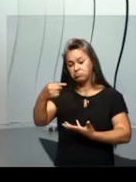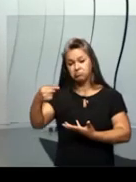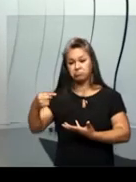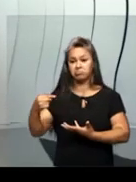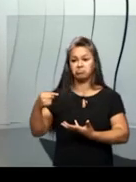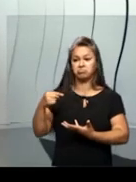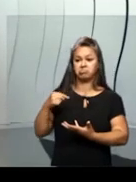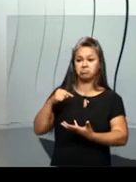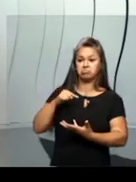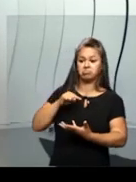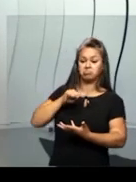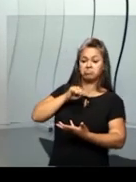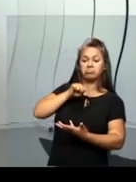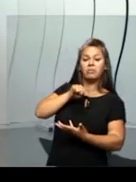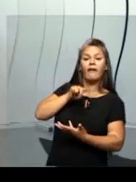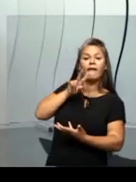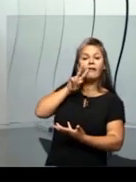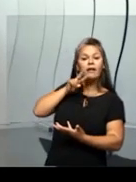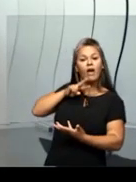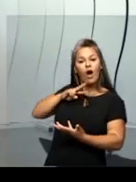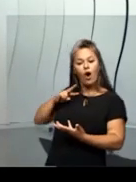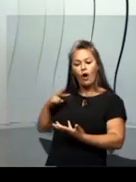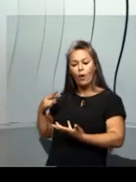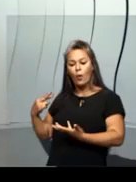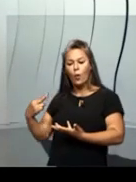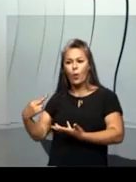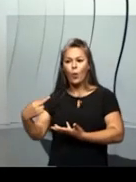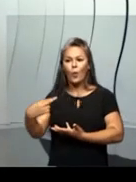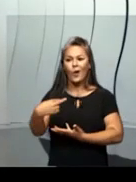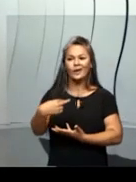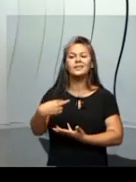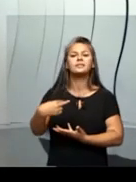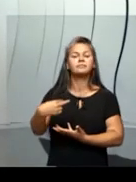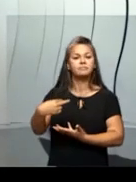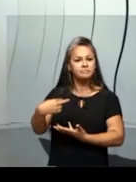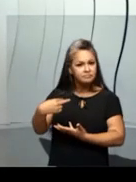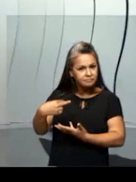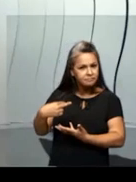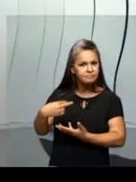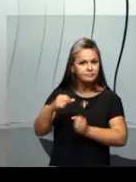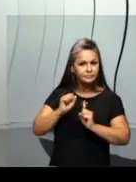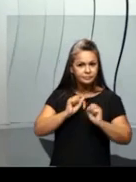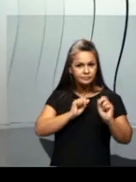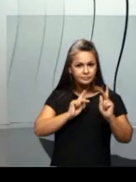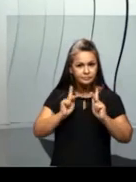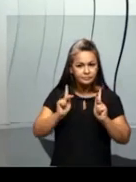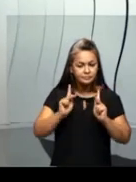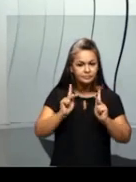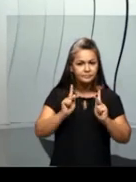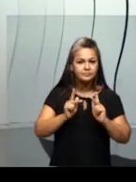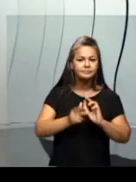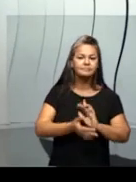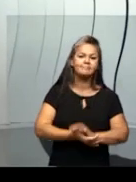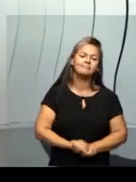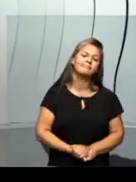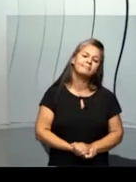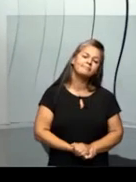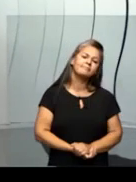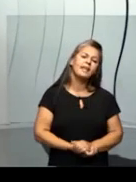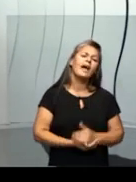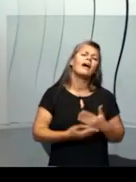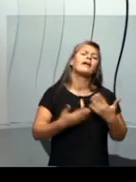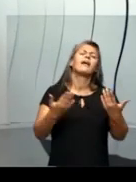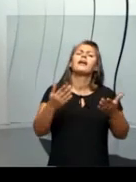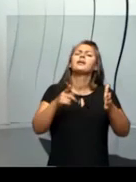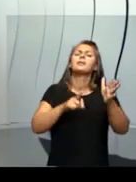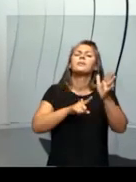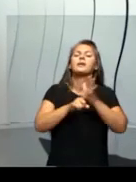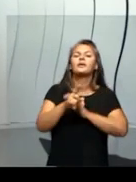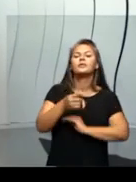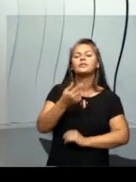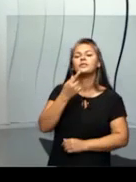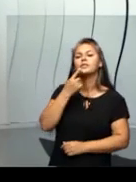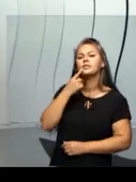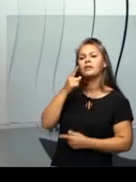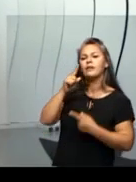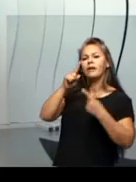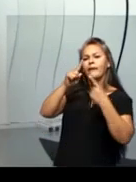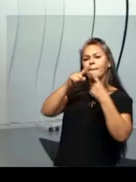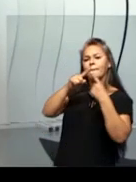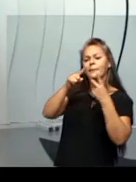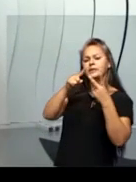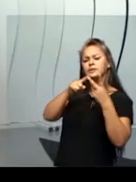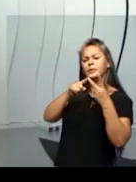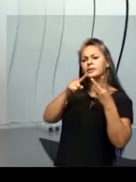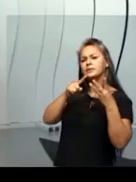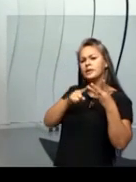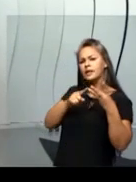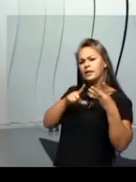político, social, ambiental, seja ele qual for, ok? E aí fica a pergunta, qual projeção melhor?